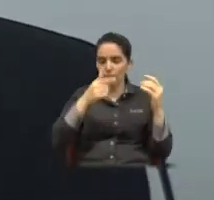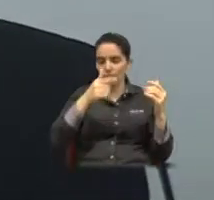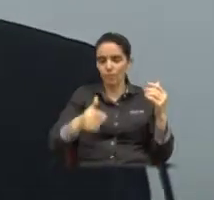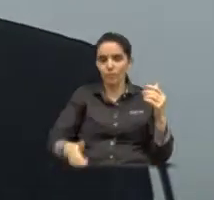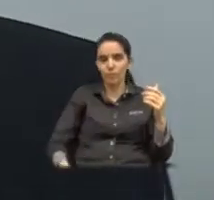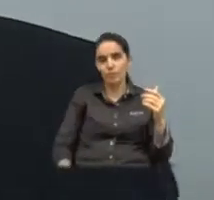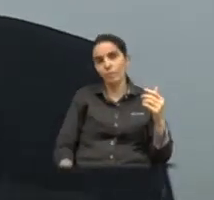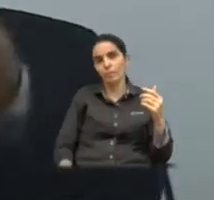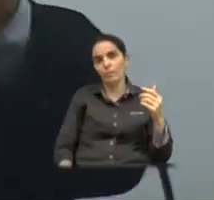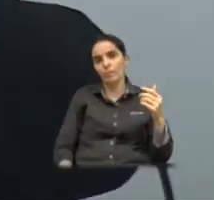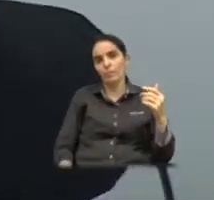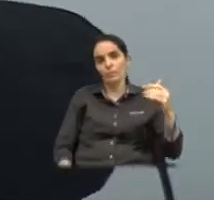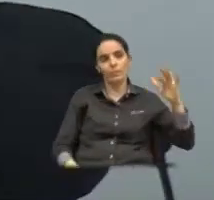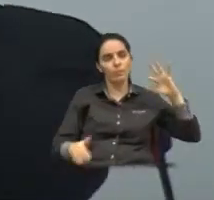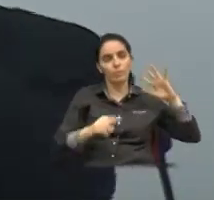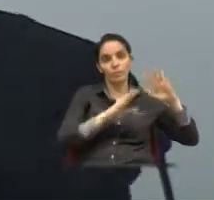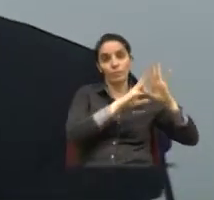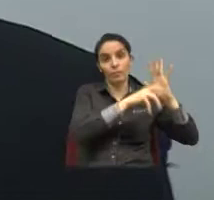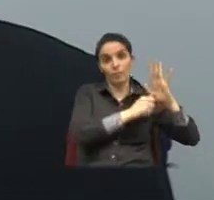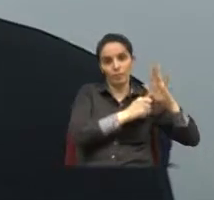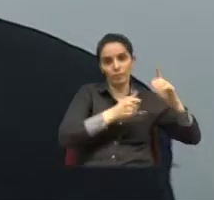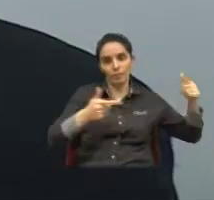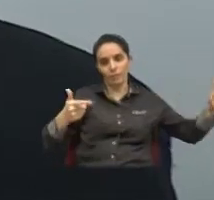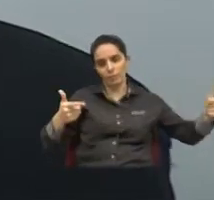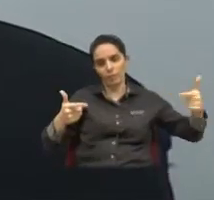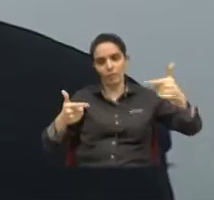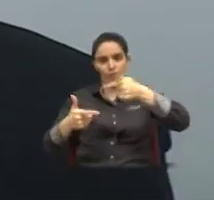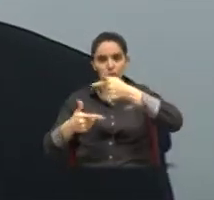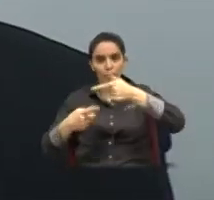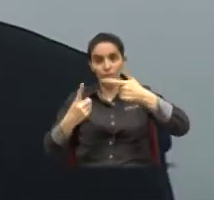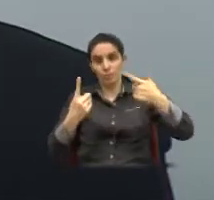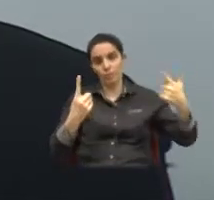a arma, ele levava um tiro na cabeça e morria.